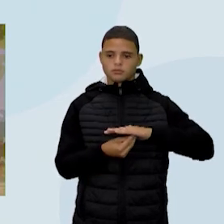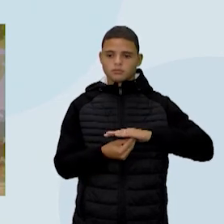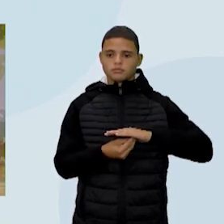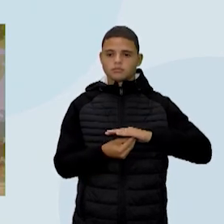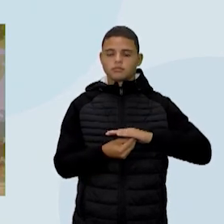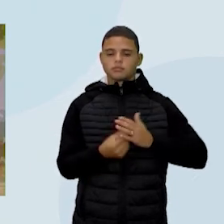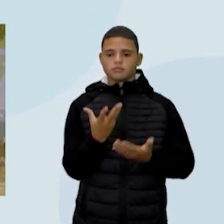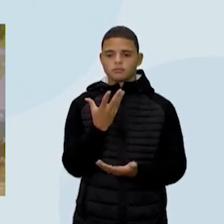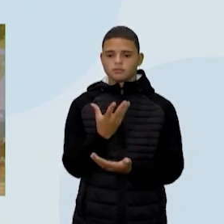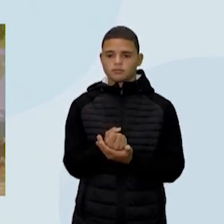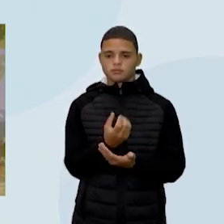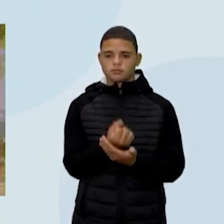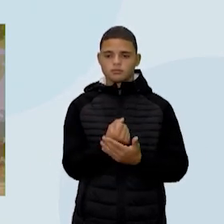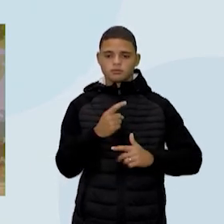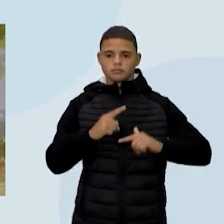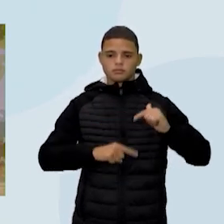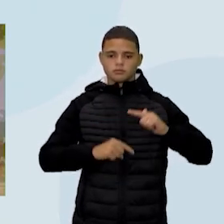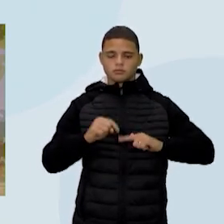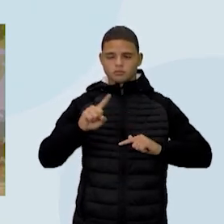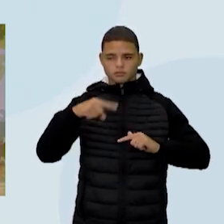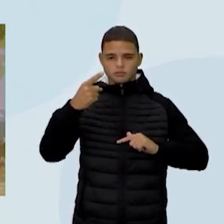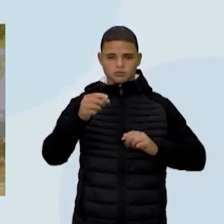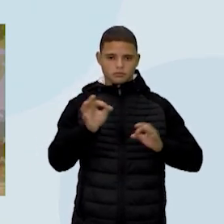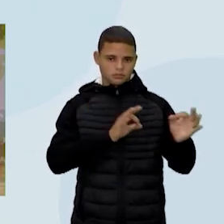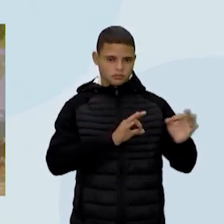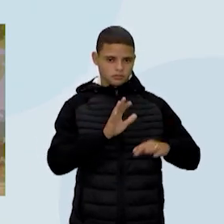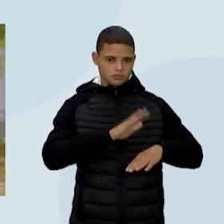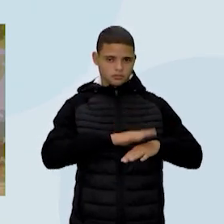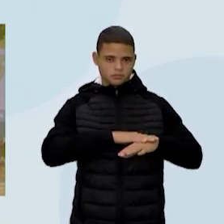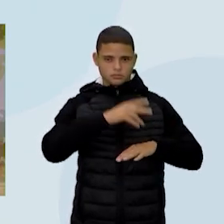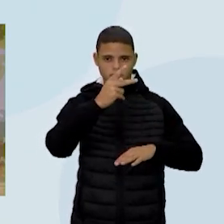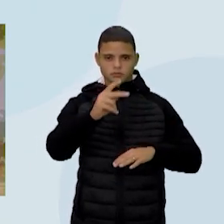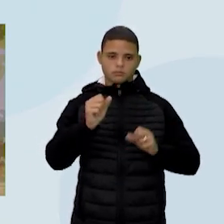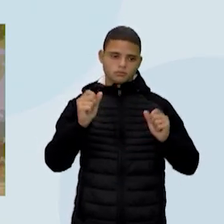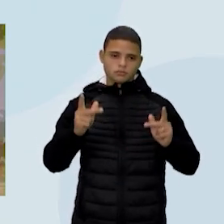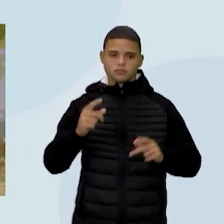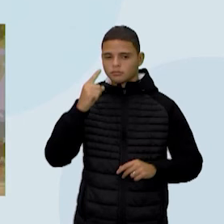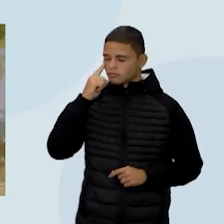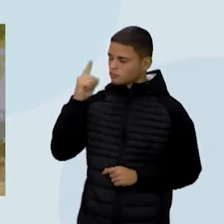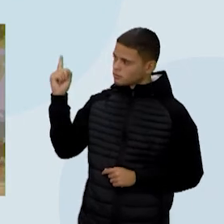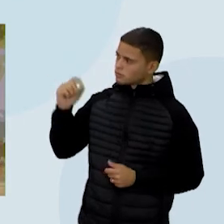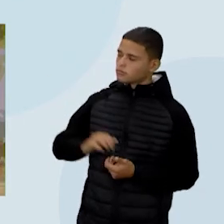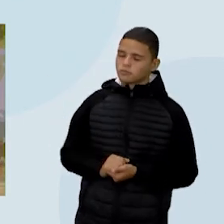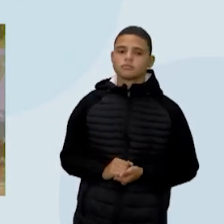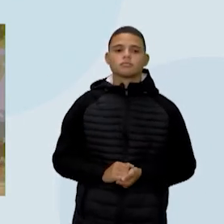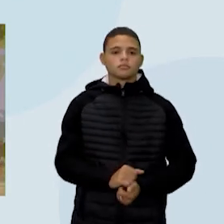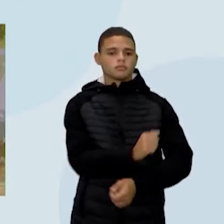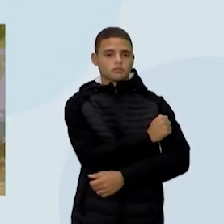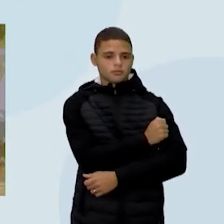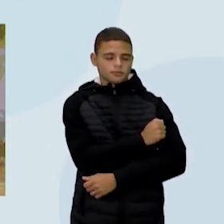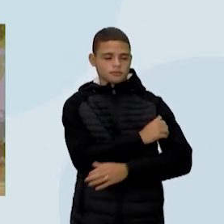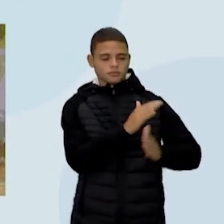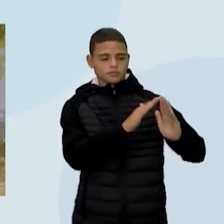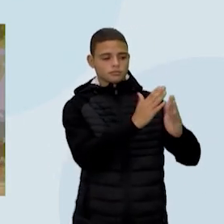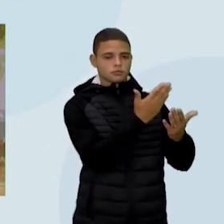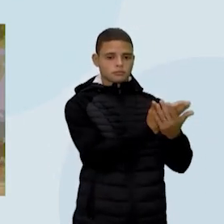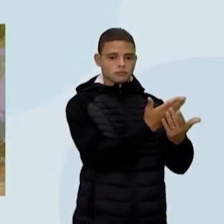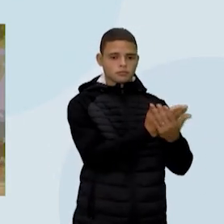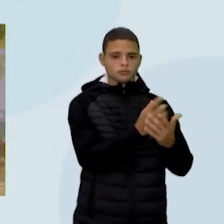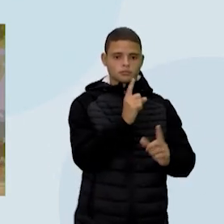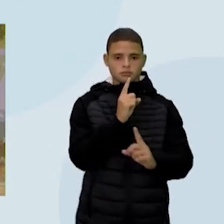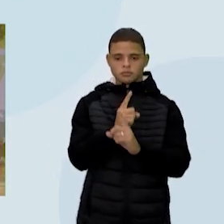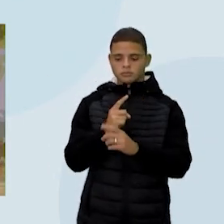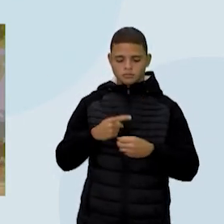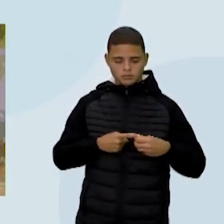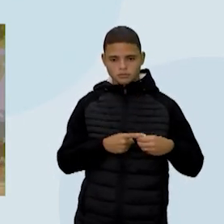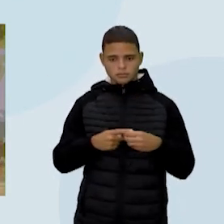material e faça aí. Essa daqui eu vou fazer com vocês, tá bom? Ó, os estudantes de uma certa escola, localizada em um município que tem